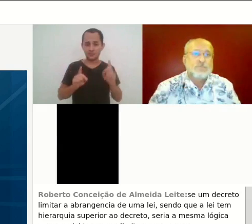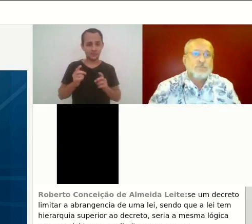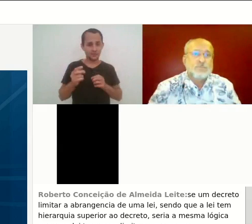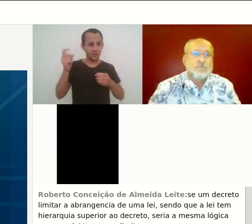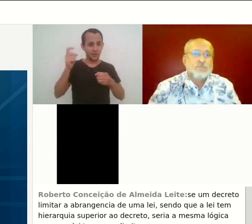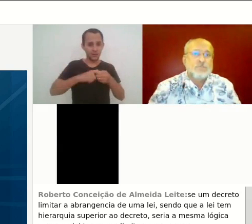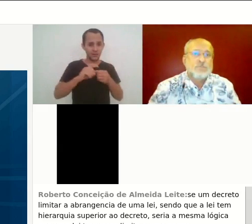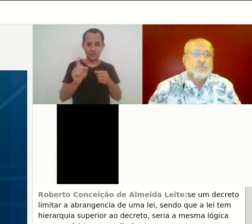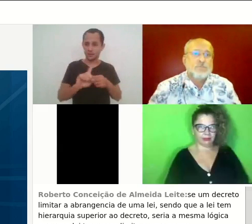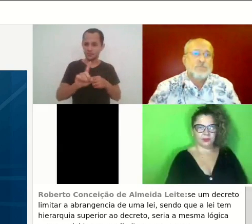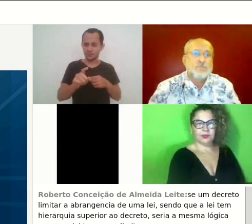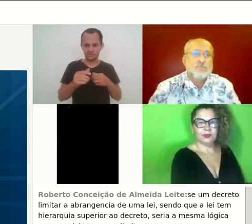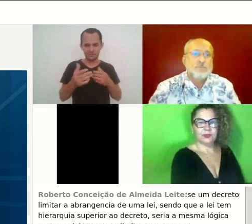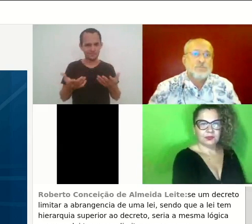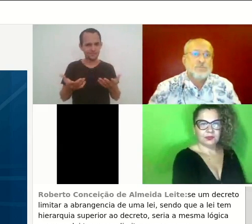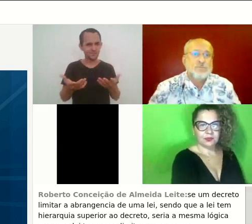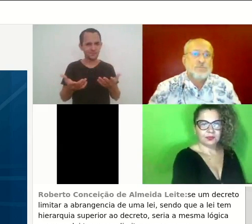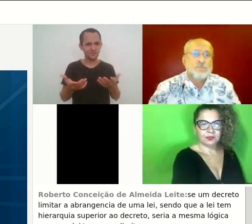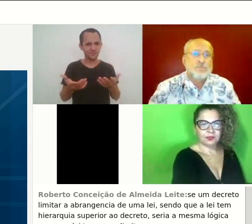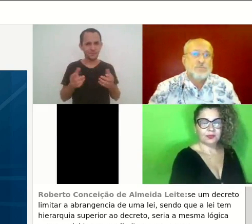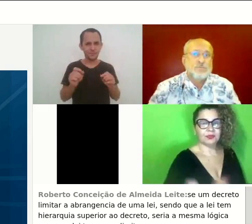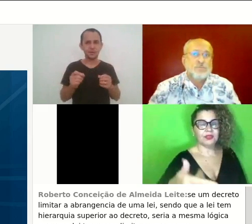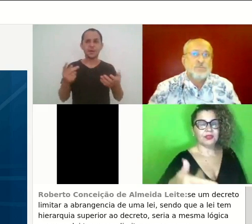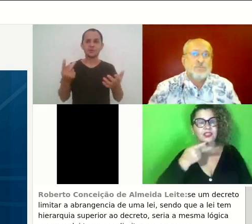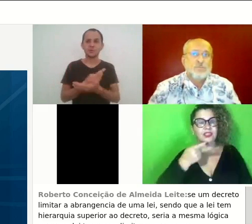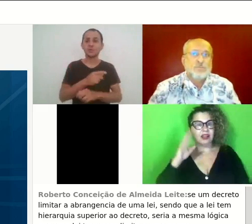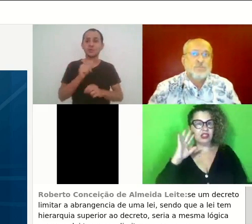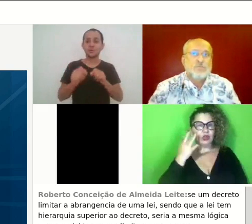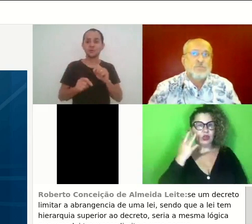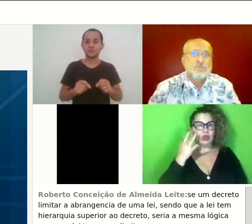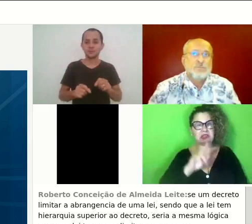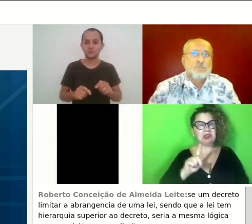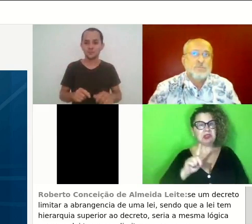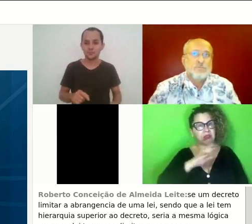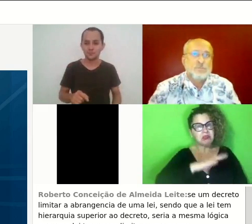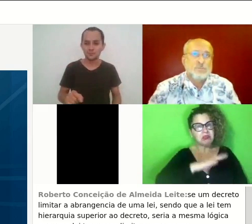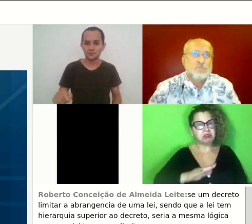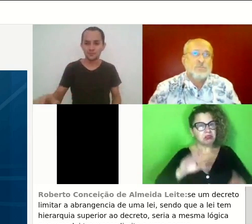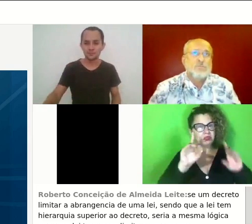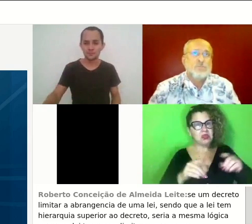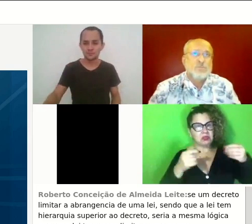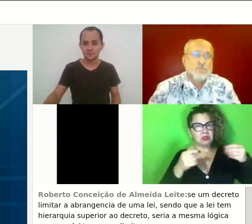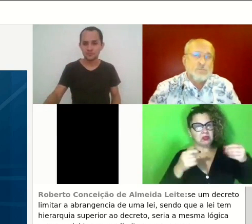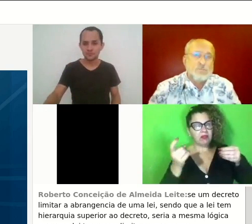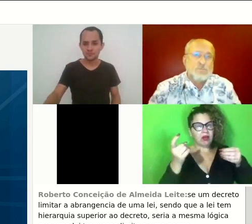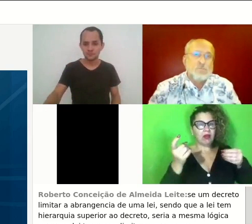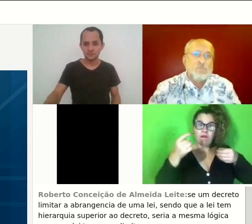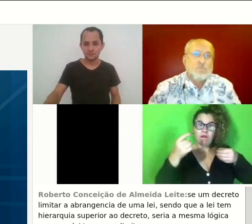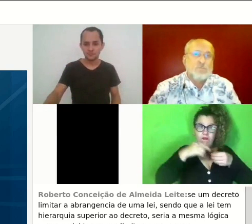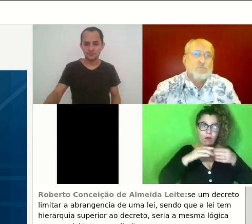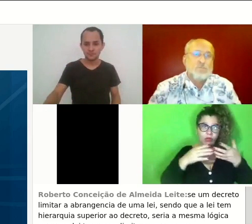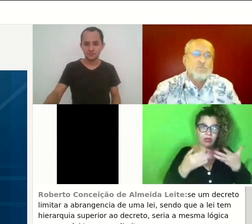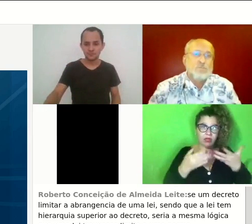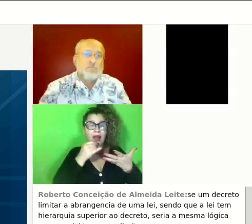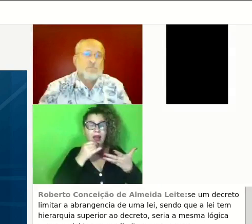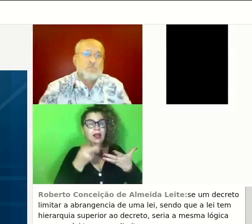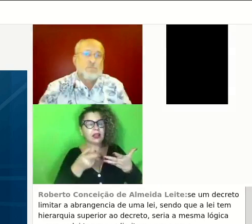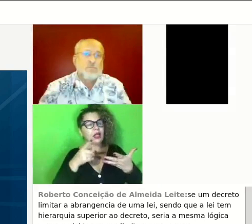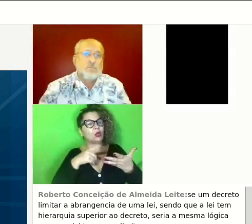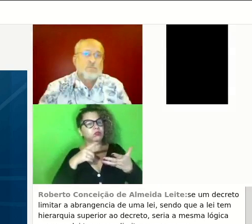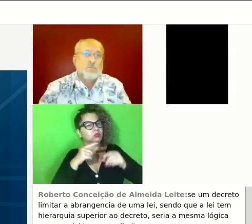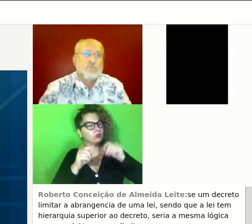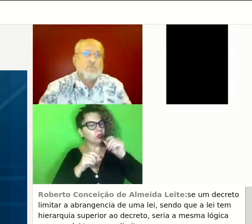Então, houve uma mobilização muito grande, porque seja online ou seja, né, a volta física da aula,